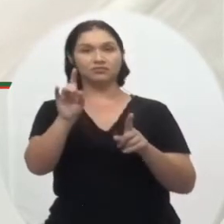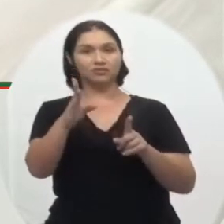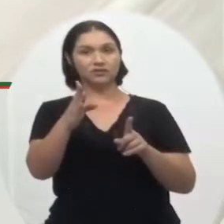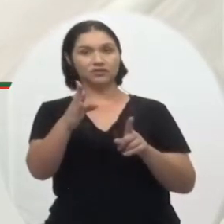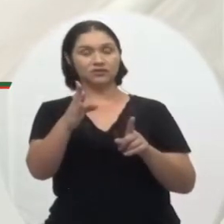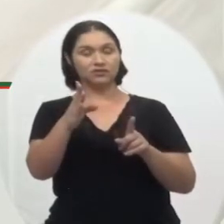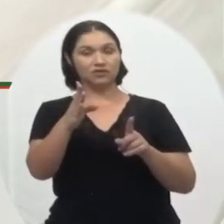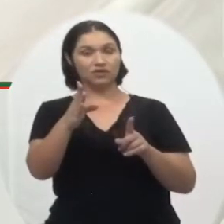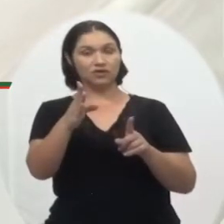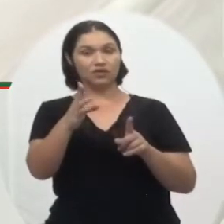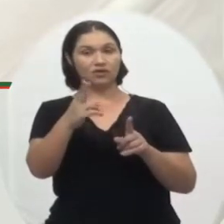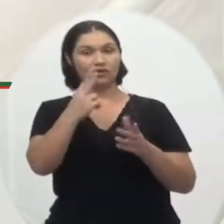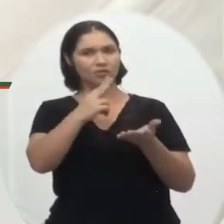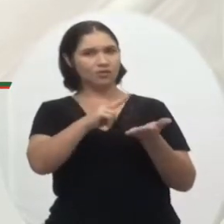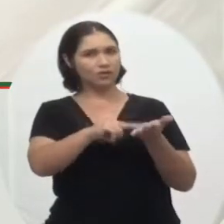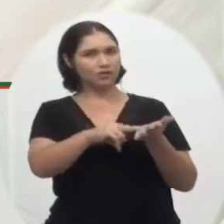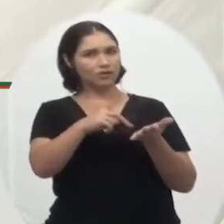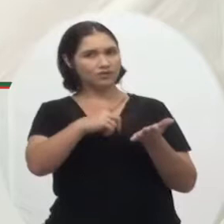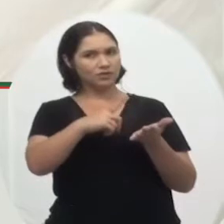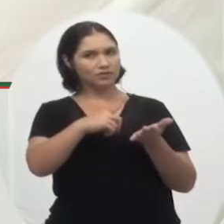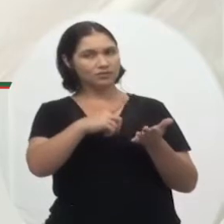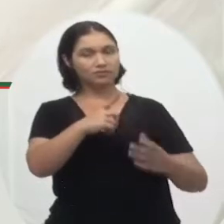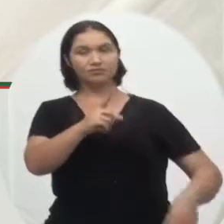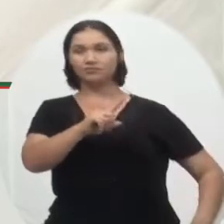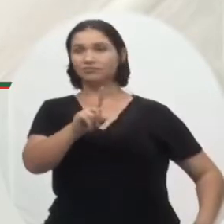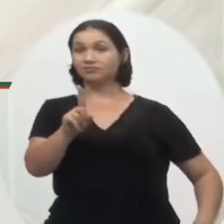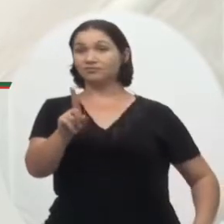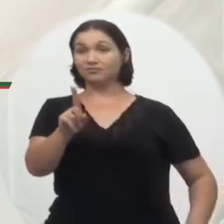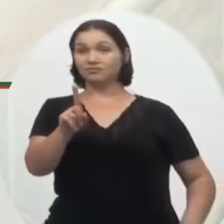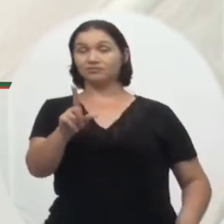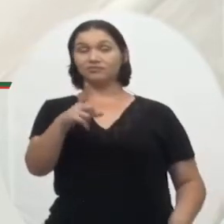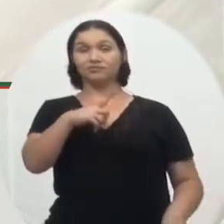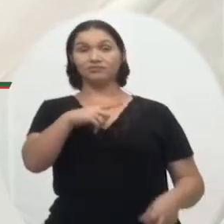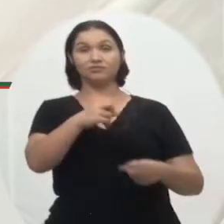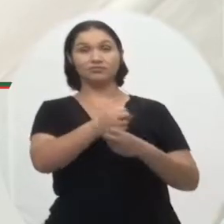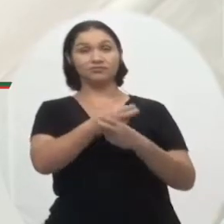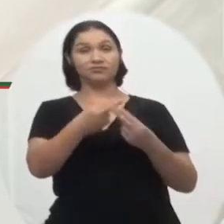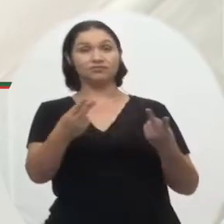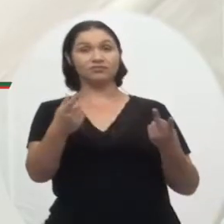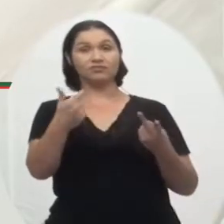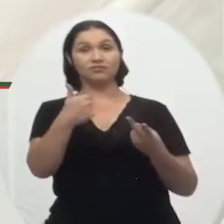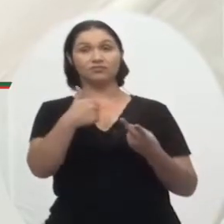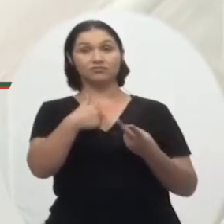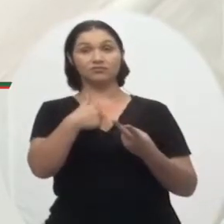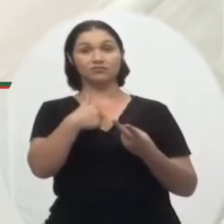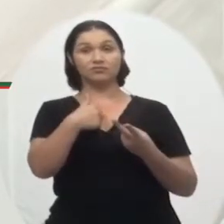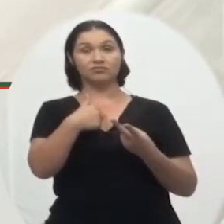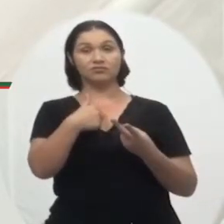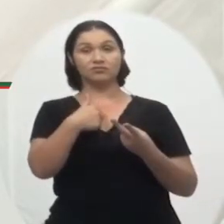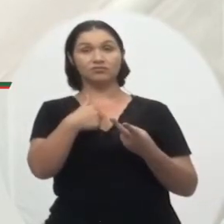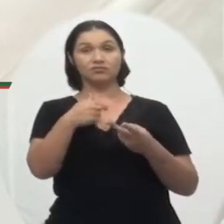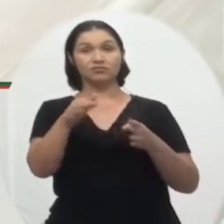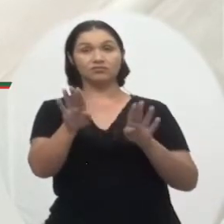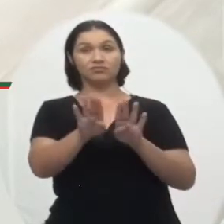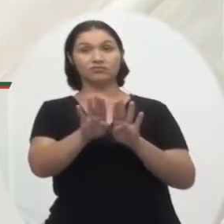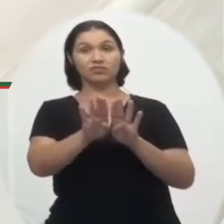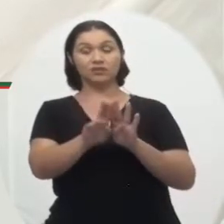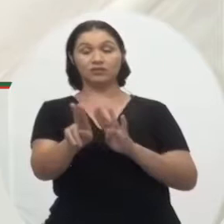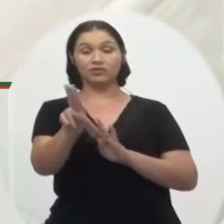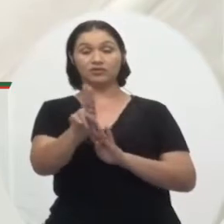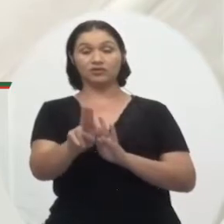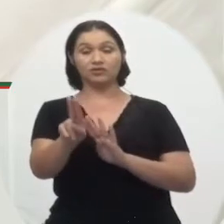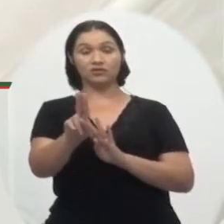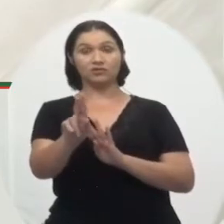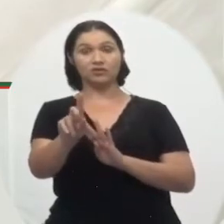temos lá nos sites um menu. E eu mesmo, sendo funcionário, onde o correio não é competitivo, já usei